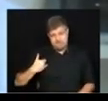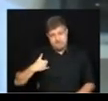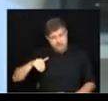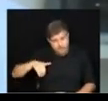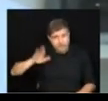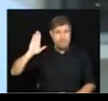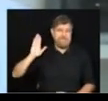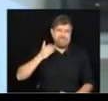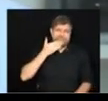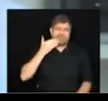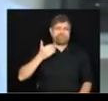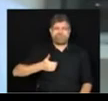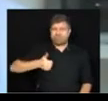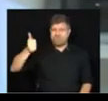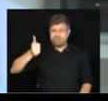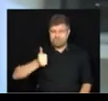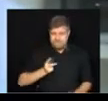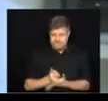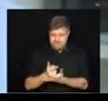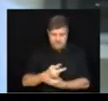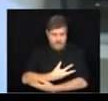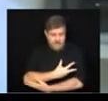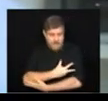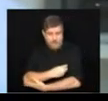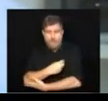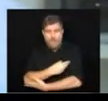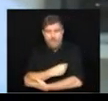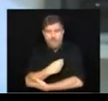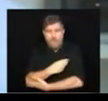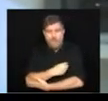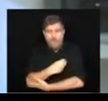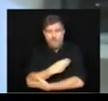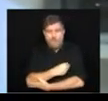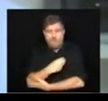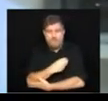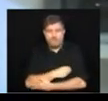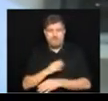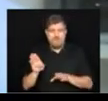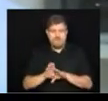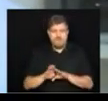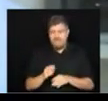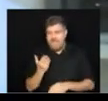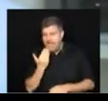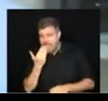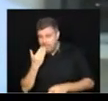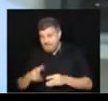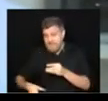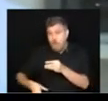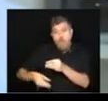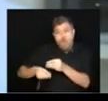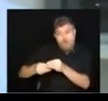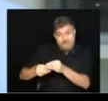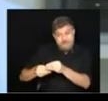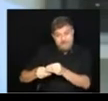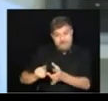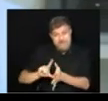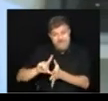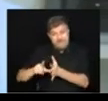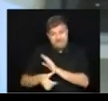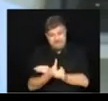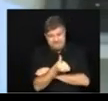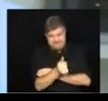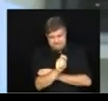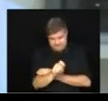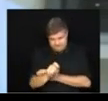mais. E claro que um alimento complementar, alimentação complementar após o 6º mês